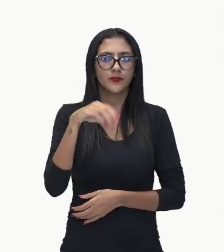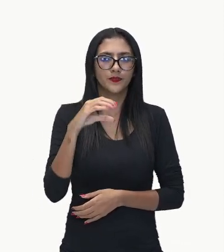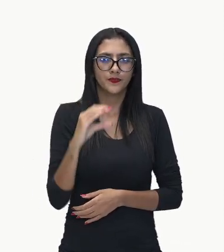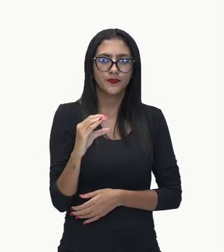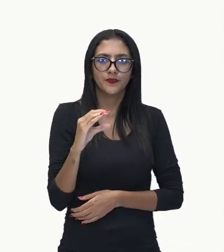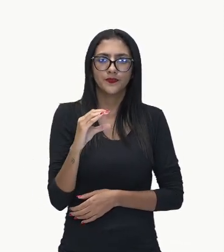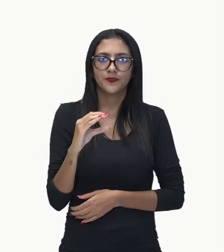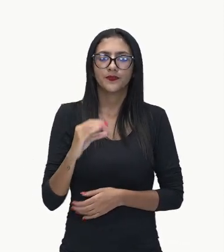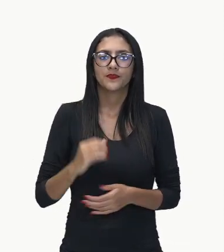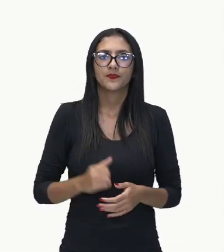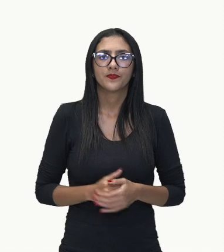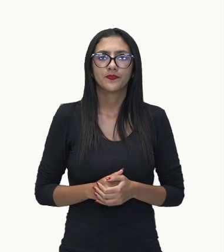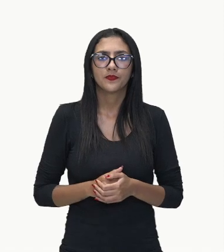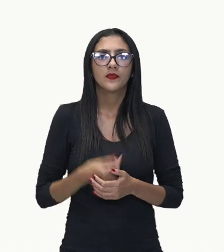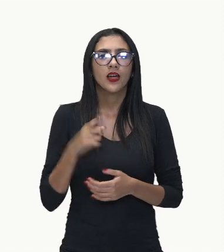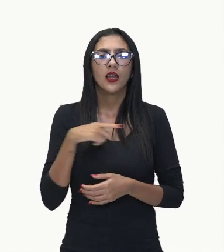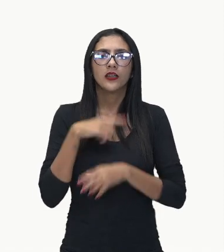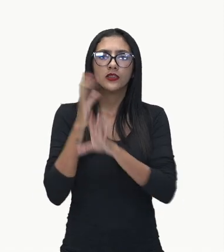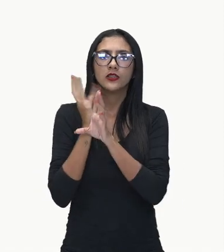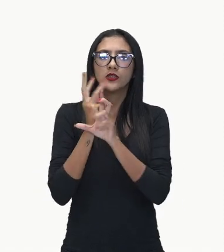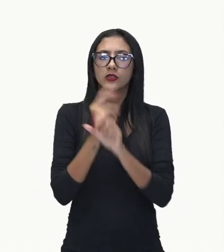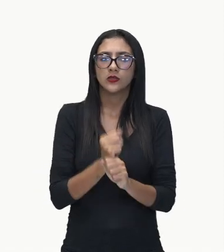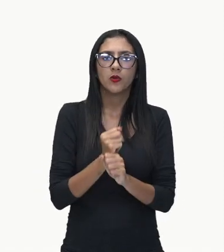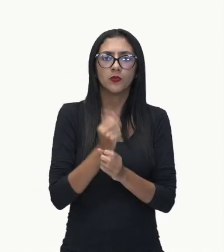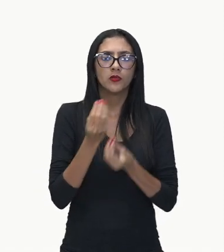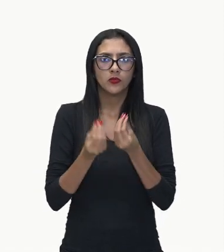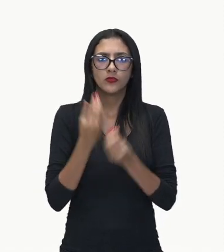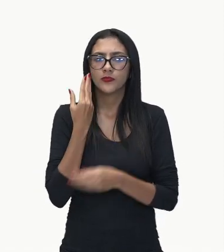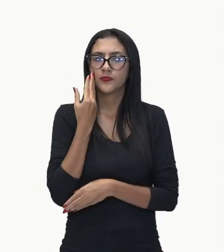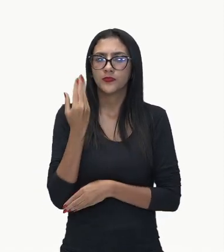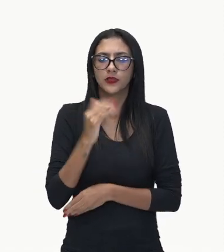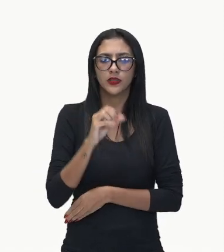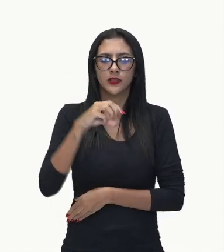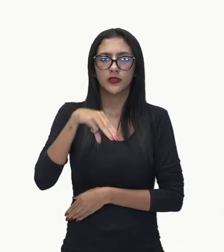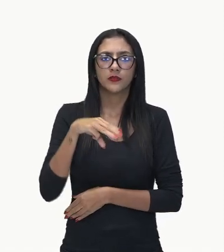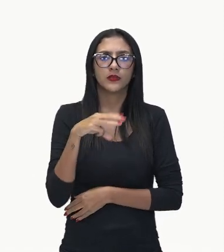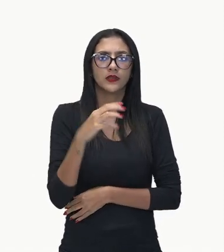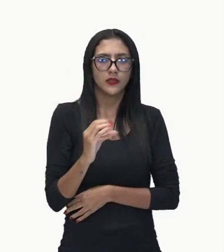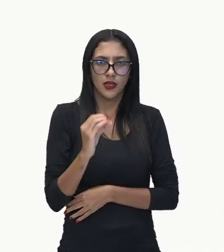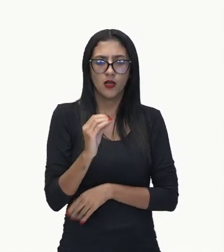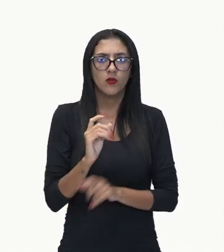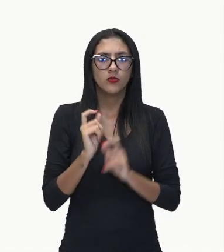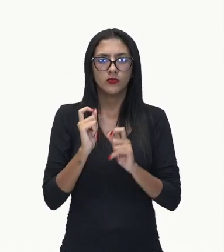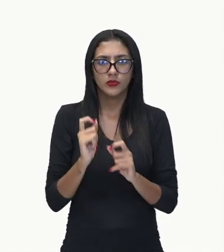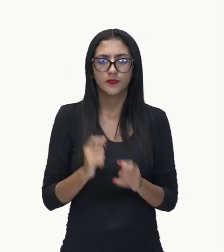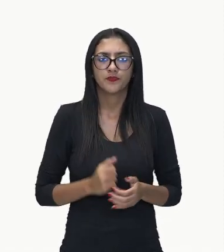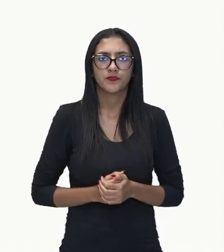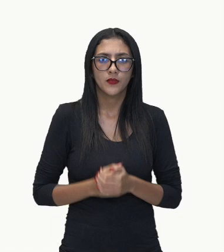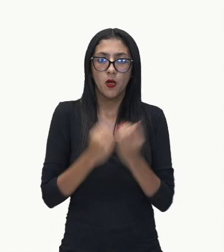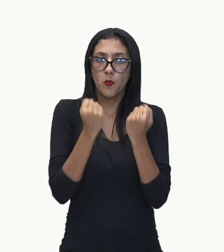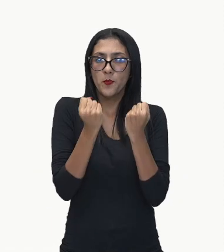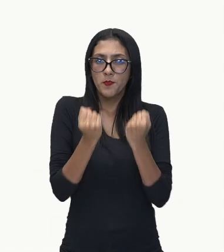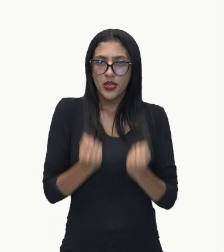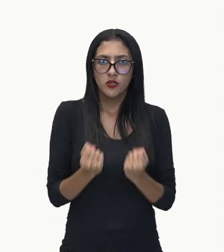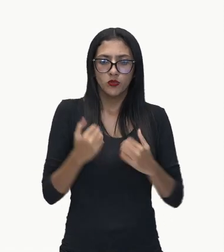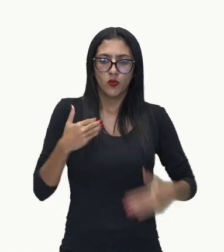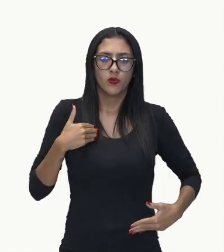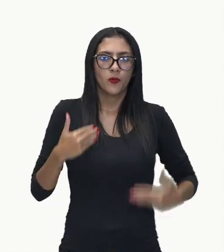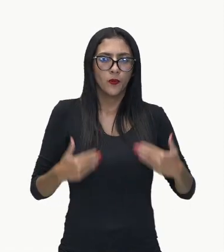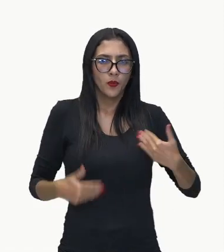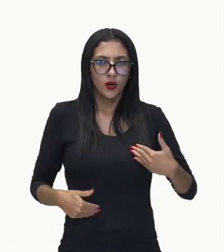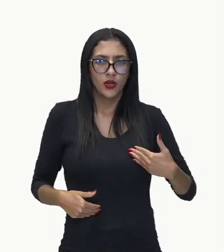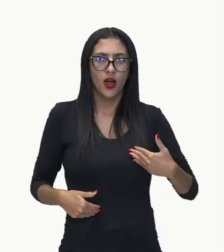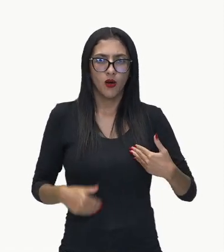Nós temos esse cálculo que é feito pela fórmula IMC é igual ao peso desse indivíduo dado